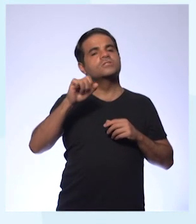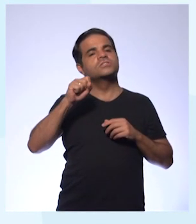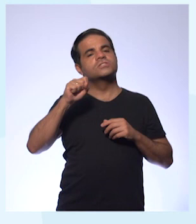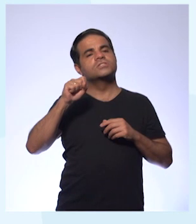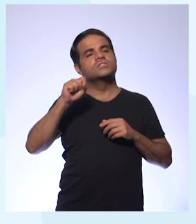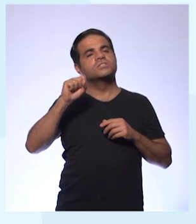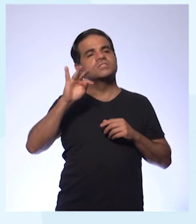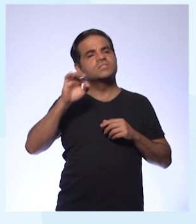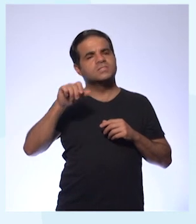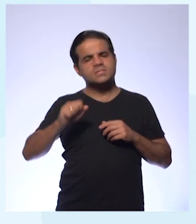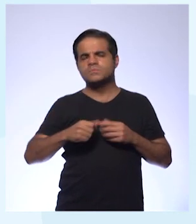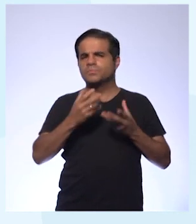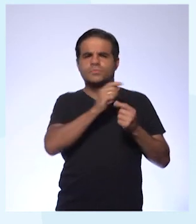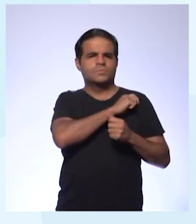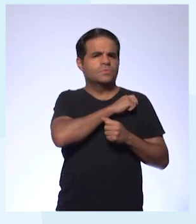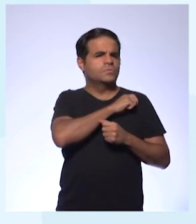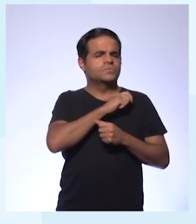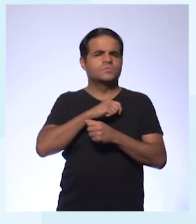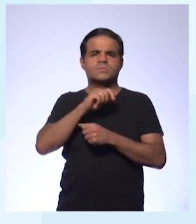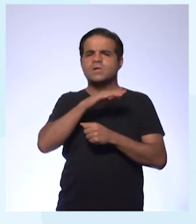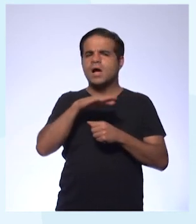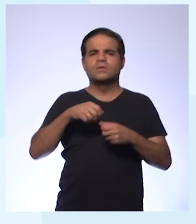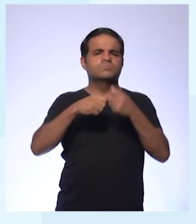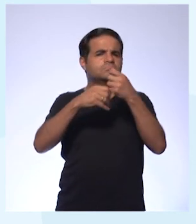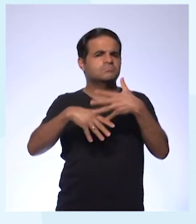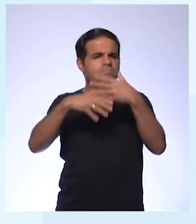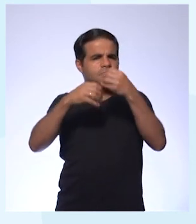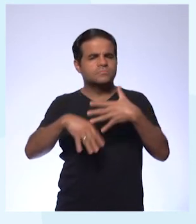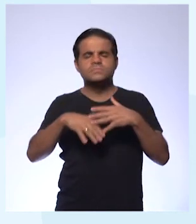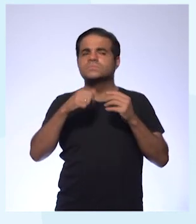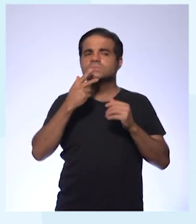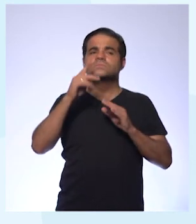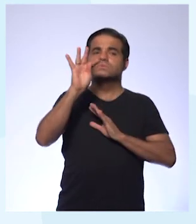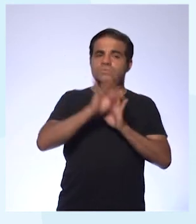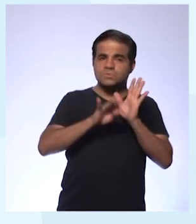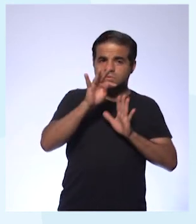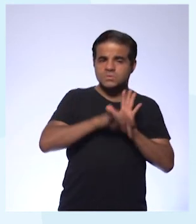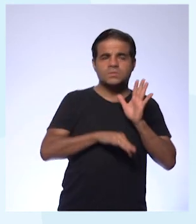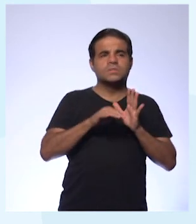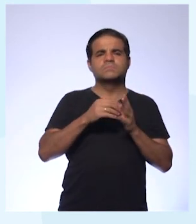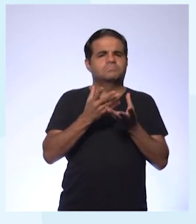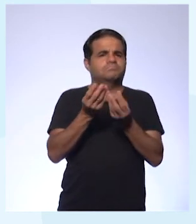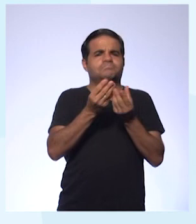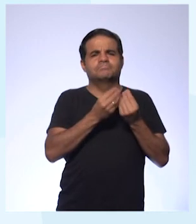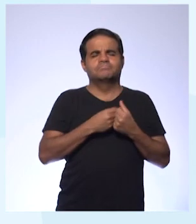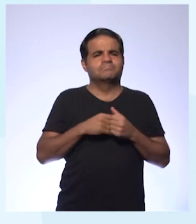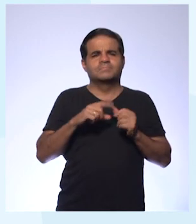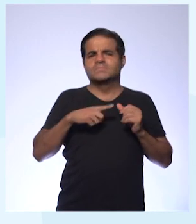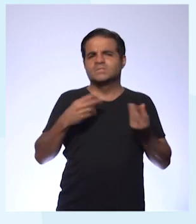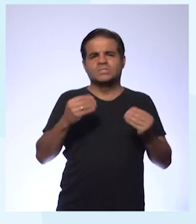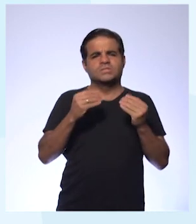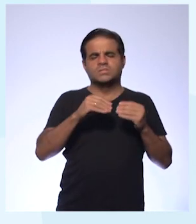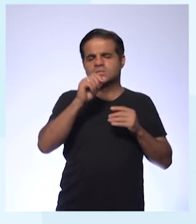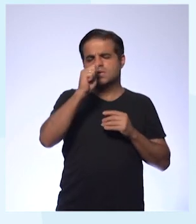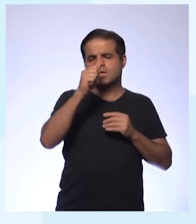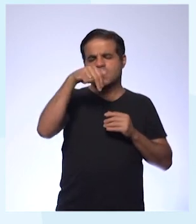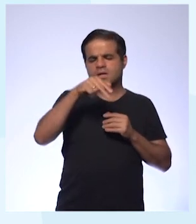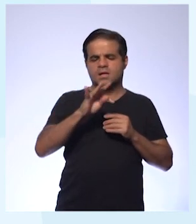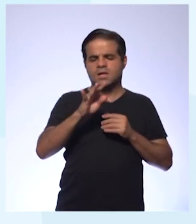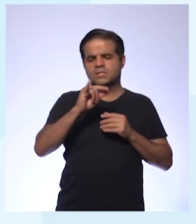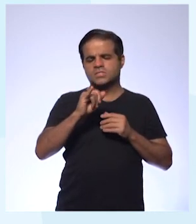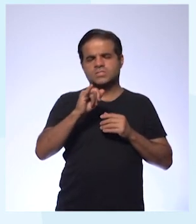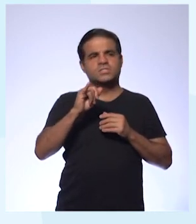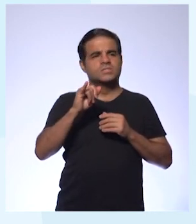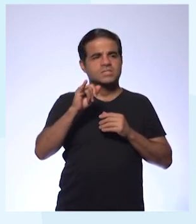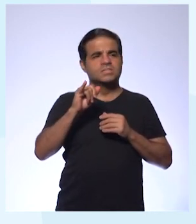aqui. Vários alunos colocaram. Vários Que era colocaram? um texto que estava assim, cheio de antíteses. Olha, você pode ler para mim? Porque